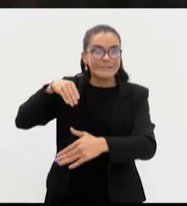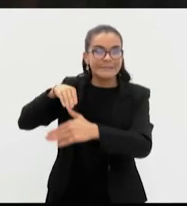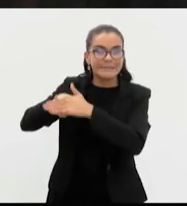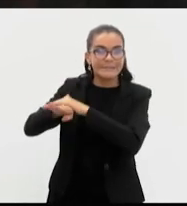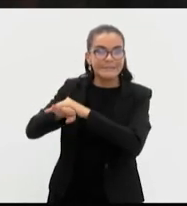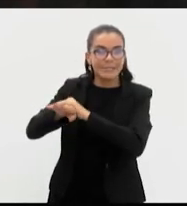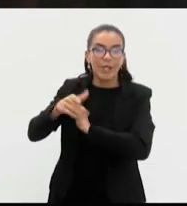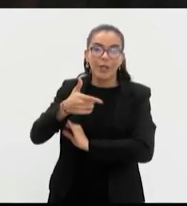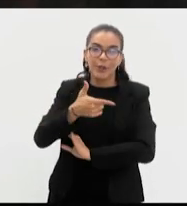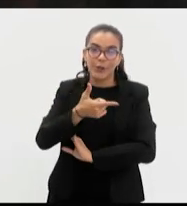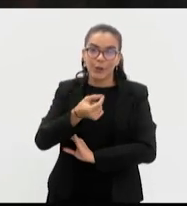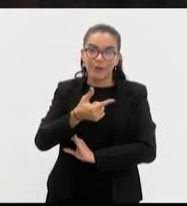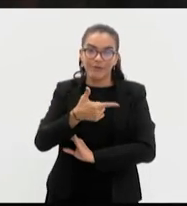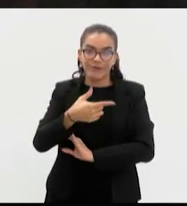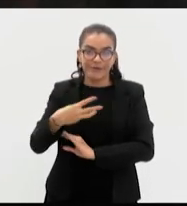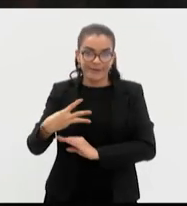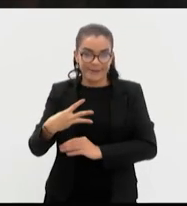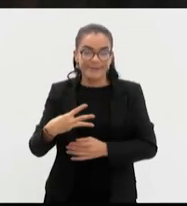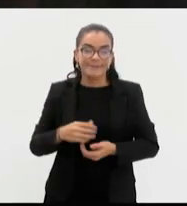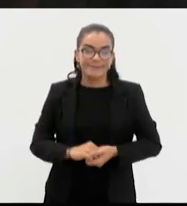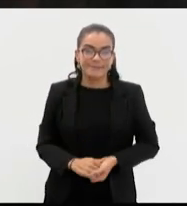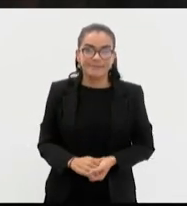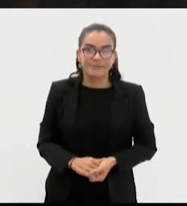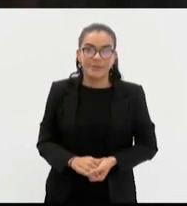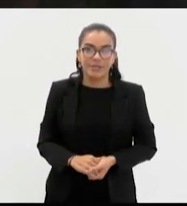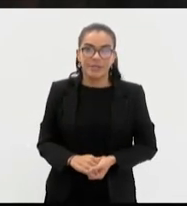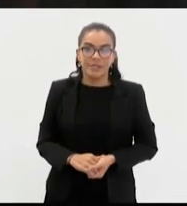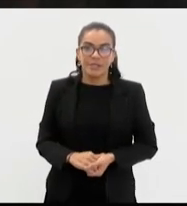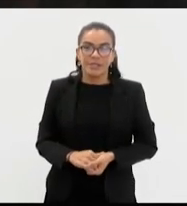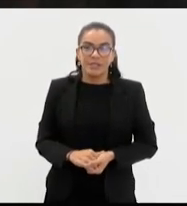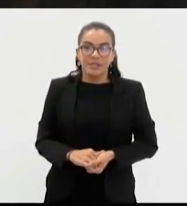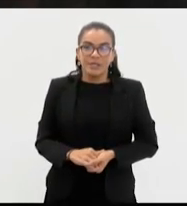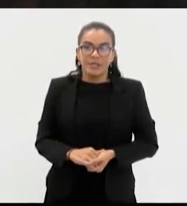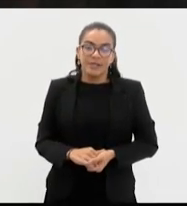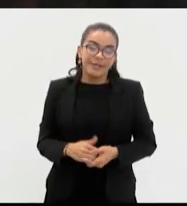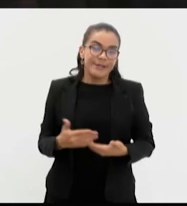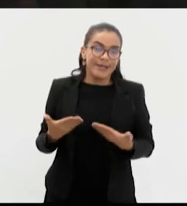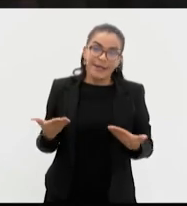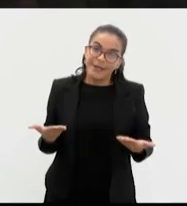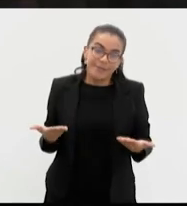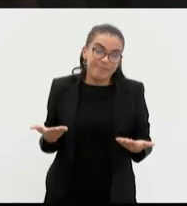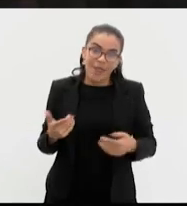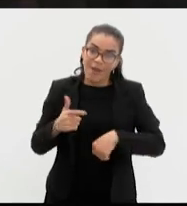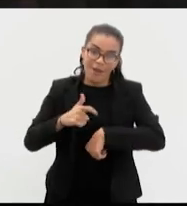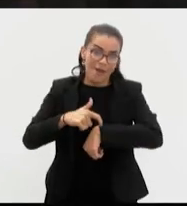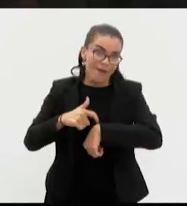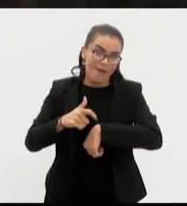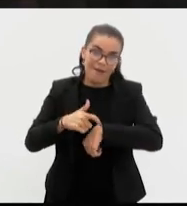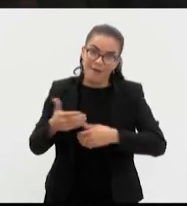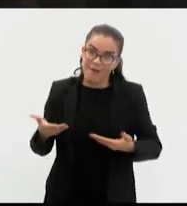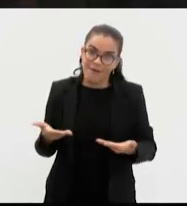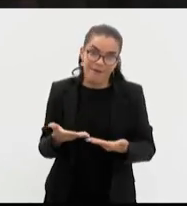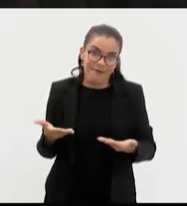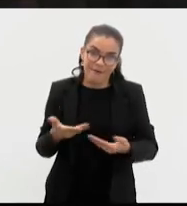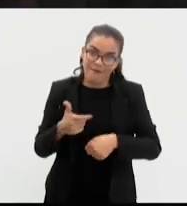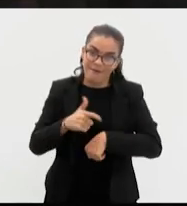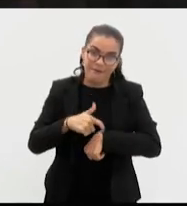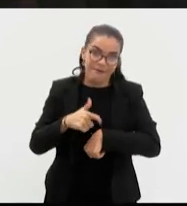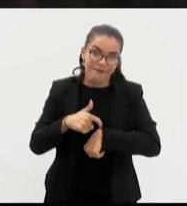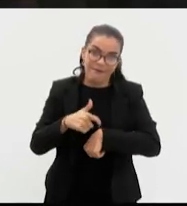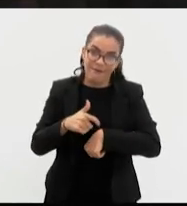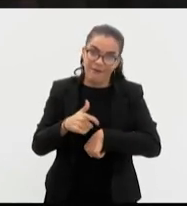em 2023 é é hora de